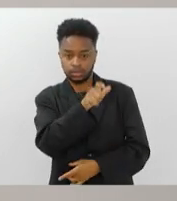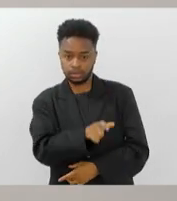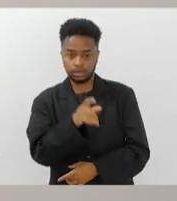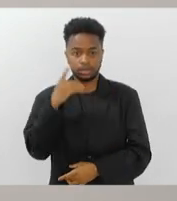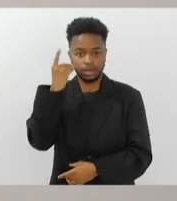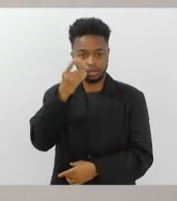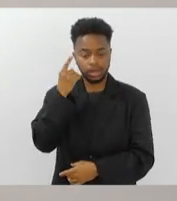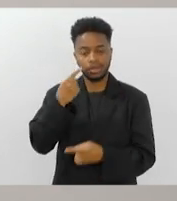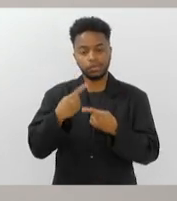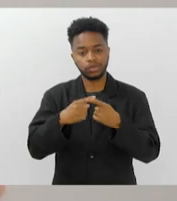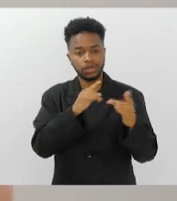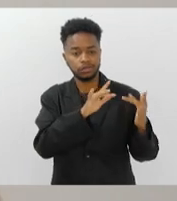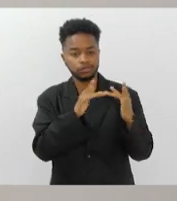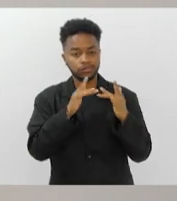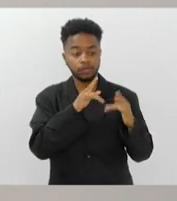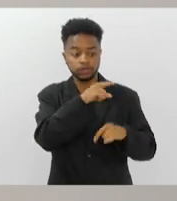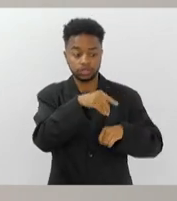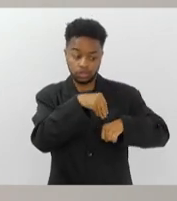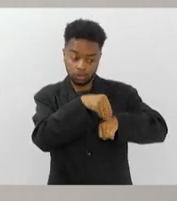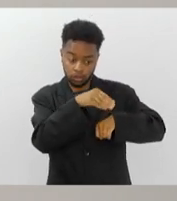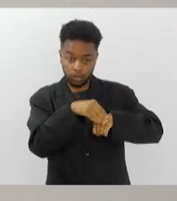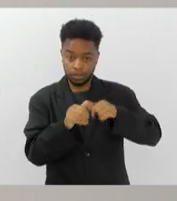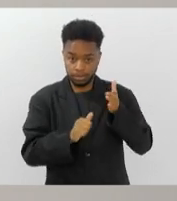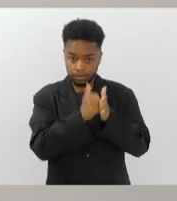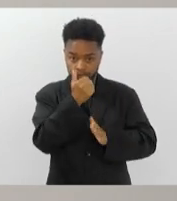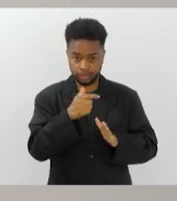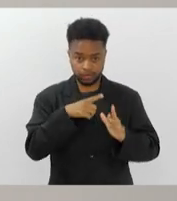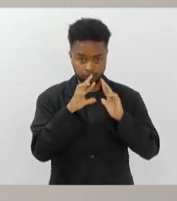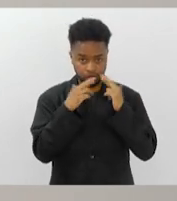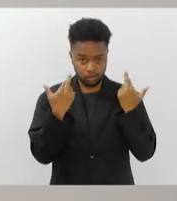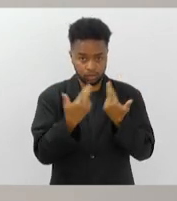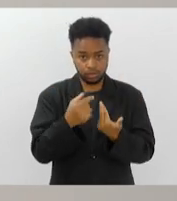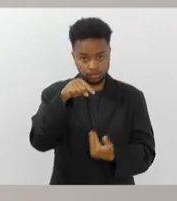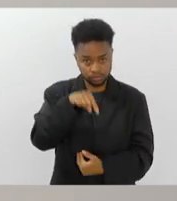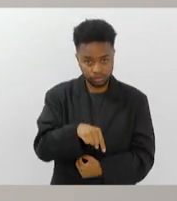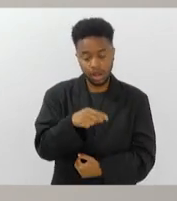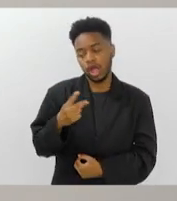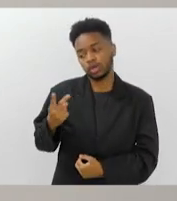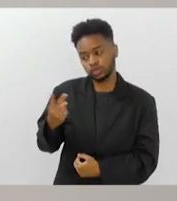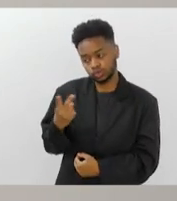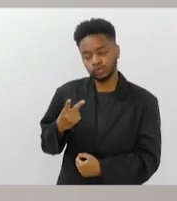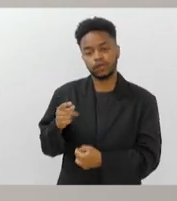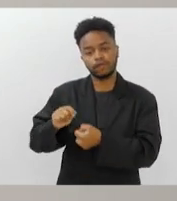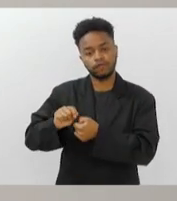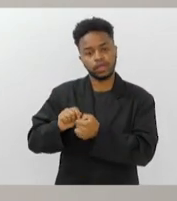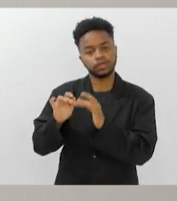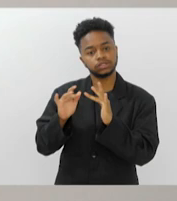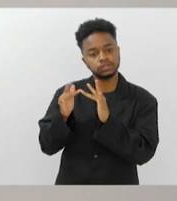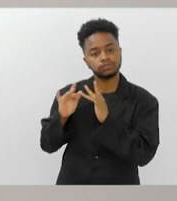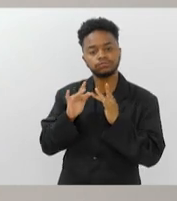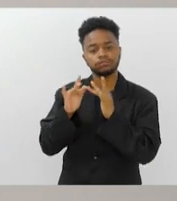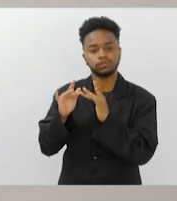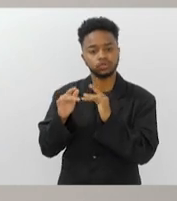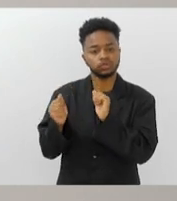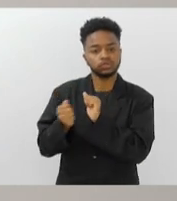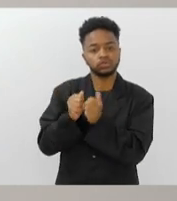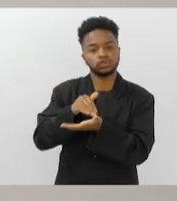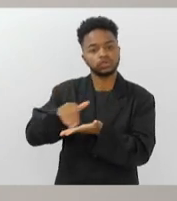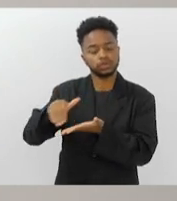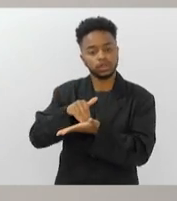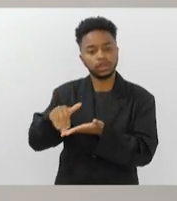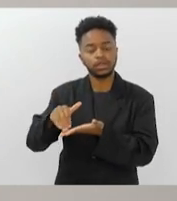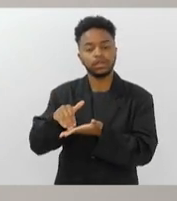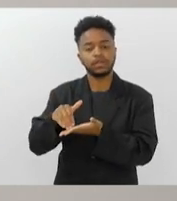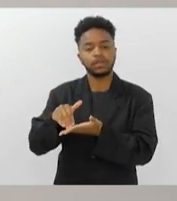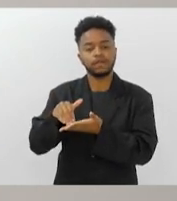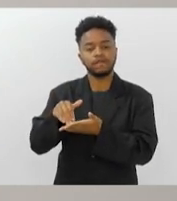a senhora havia recomendado naquela primeira reunião que nós tivemos aqui elas fizeram essa articulação com a secretaria de fazenda com